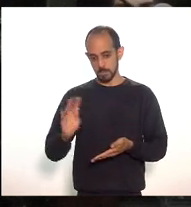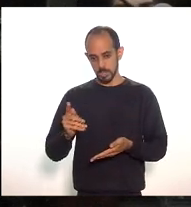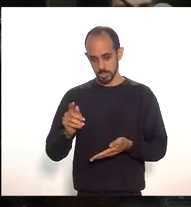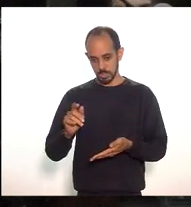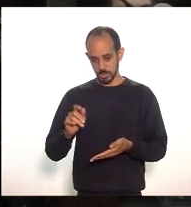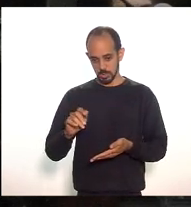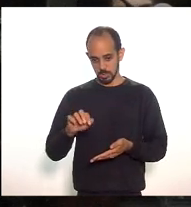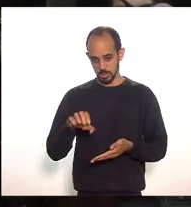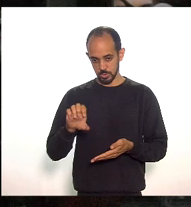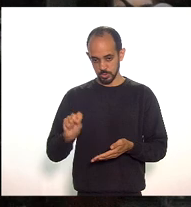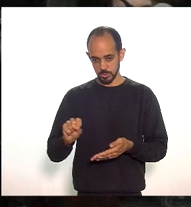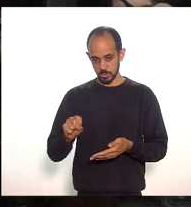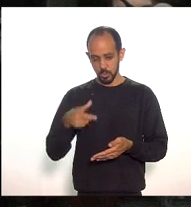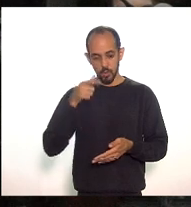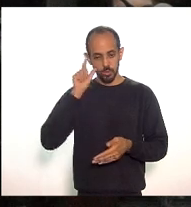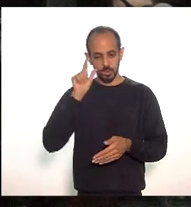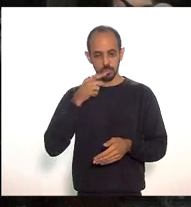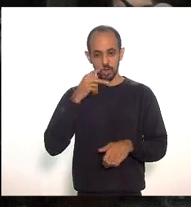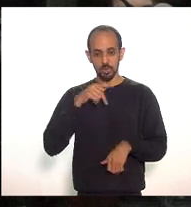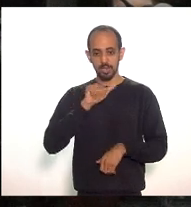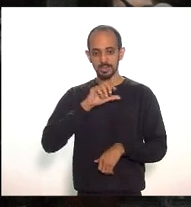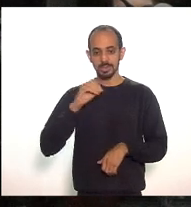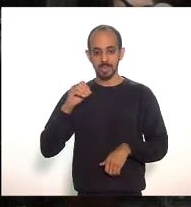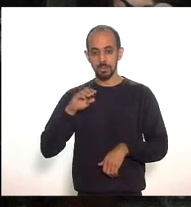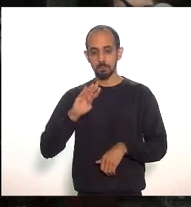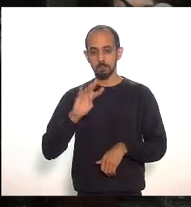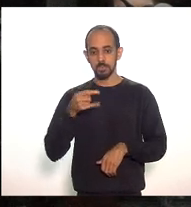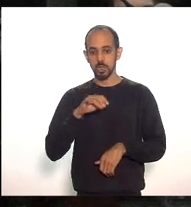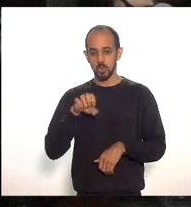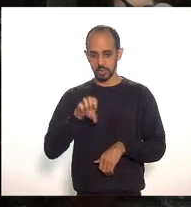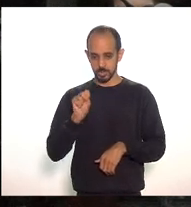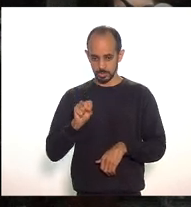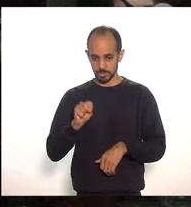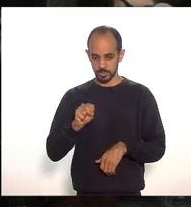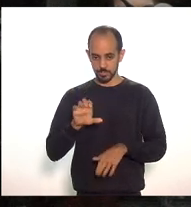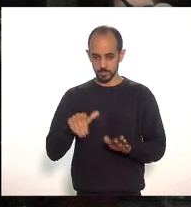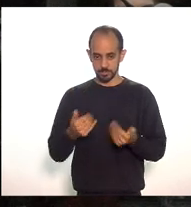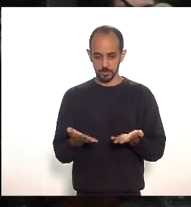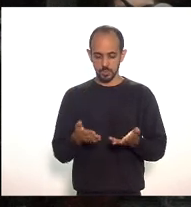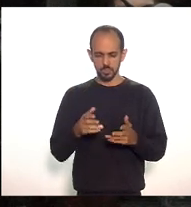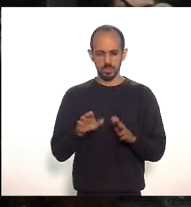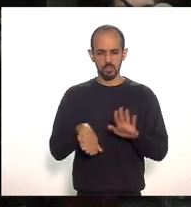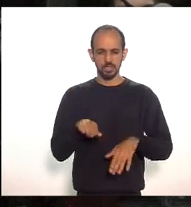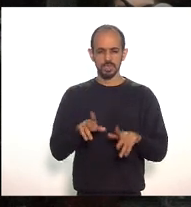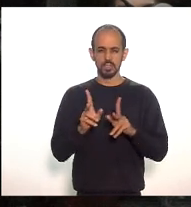ontem o secretário de estado Talvez seja como a P5